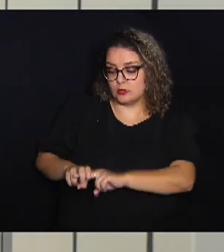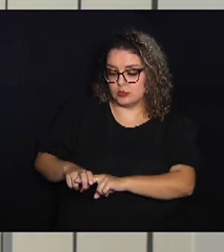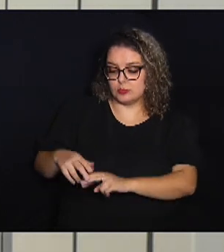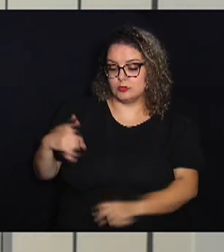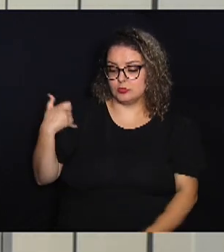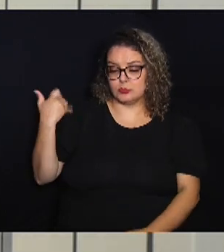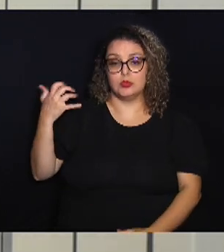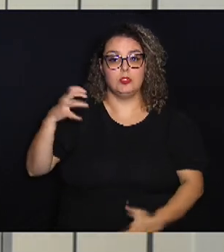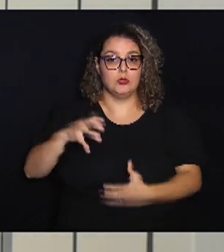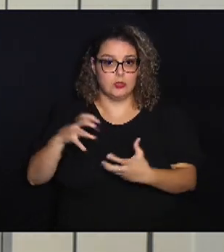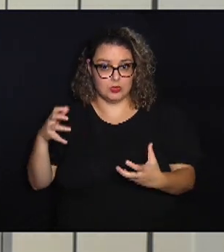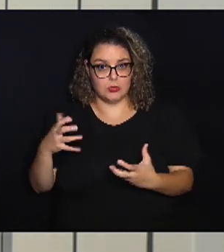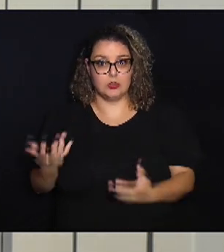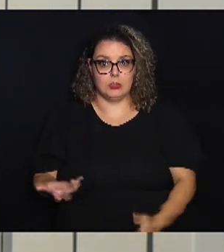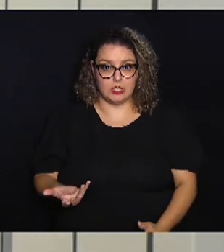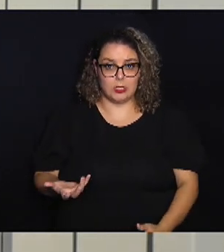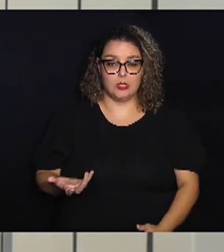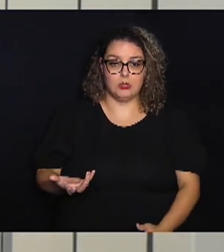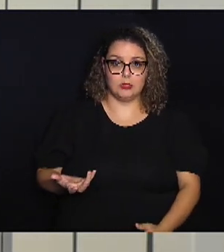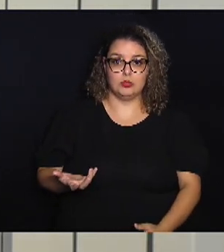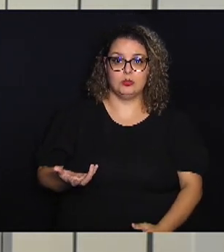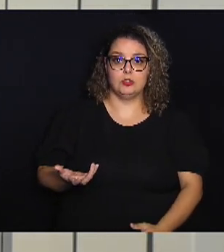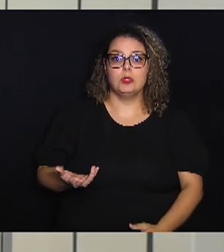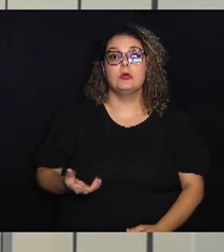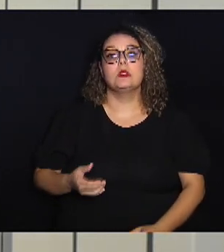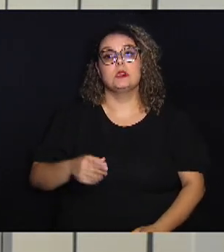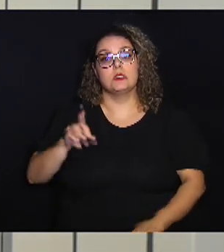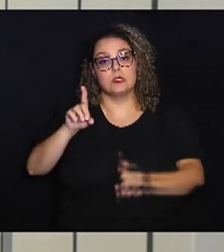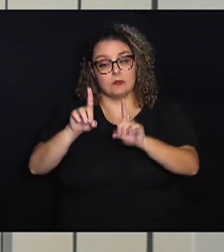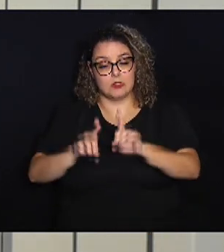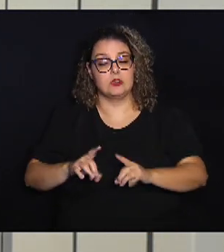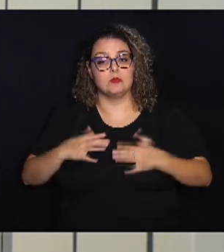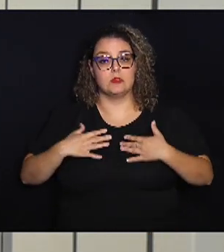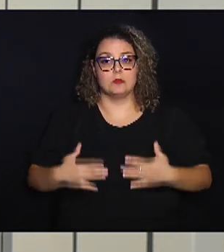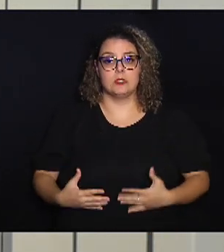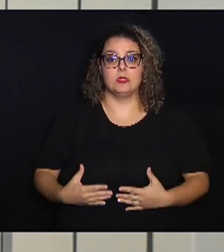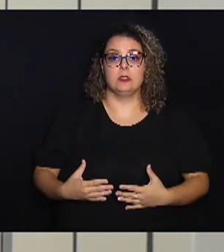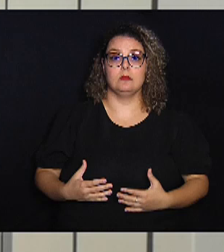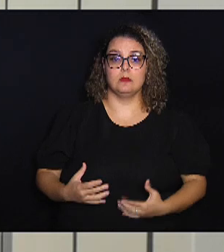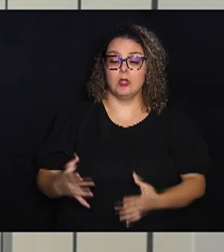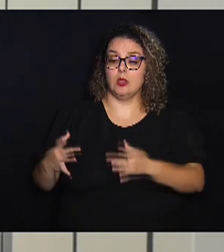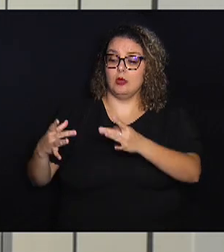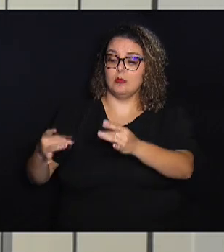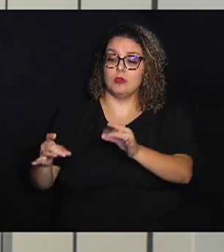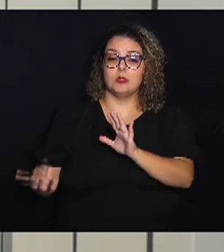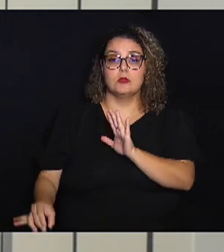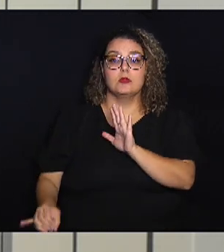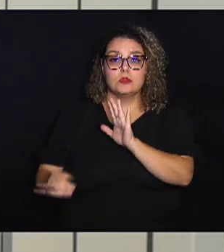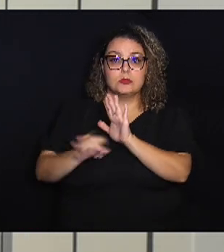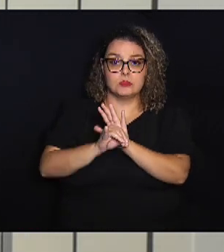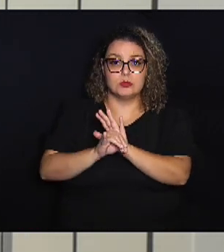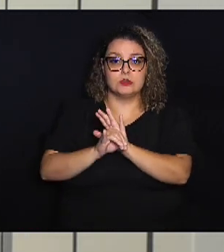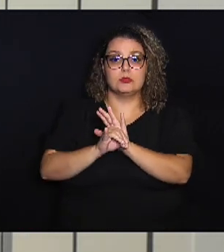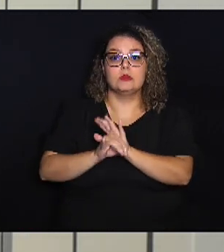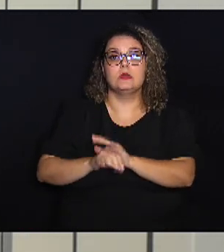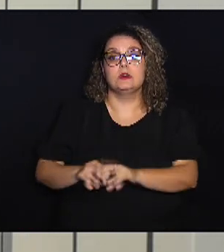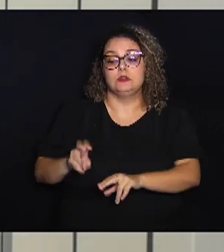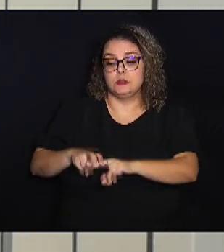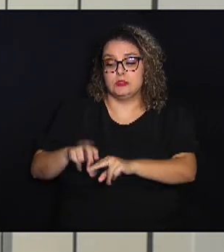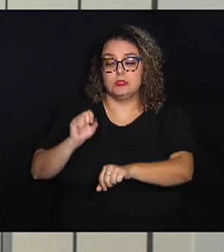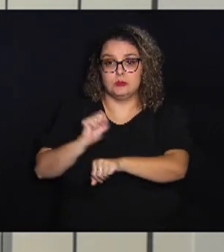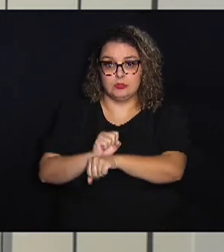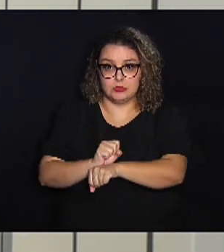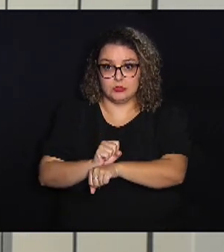e deficientes físicos. A alteração determina a colocação de placas de identificação da reserva nos